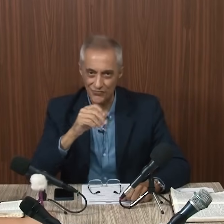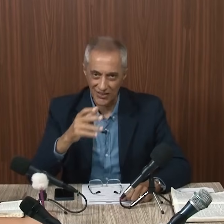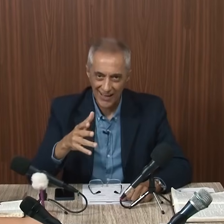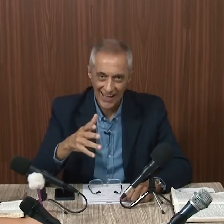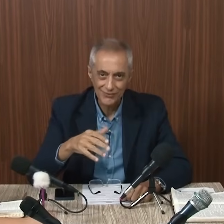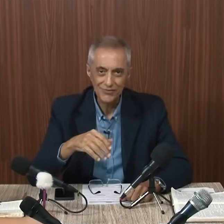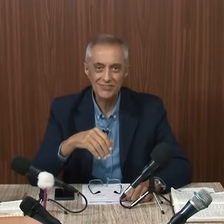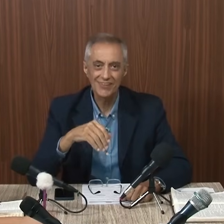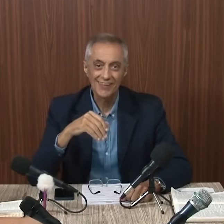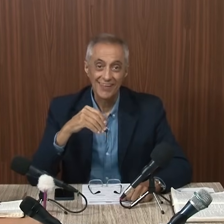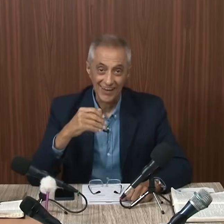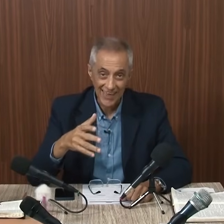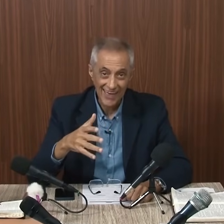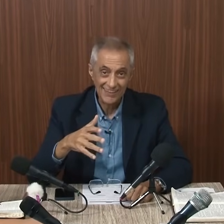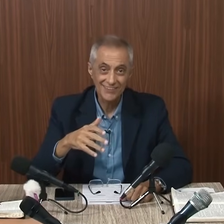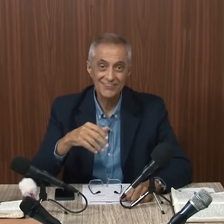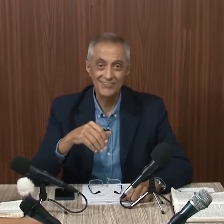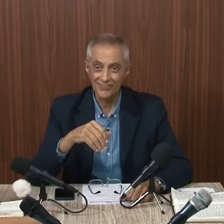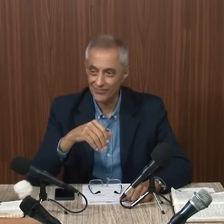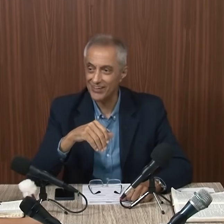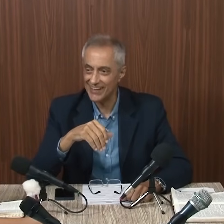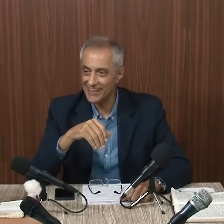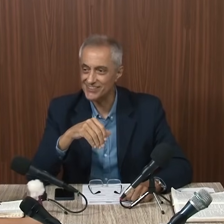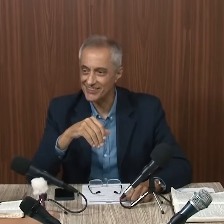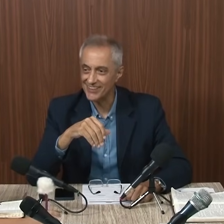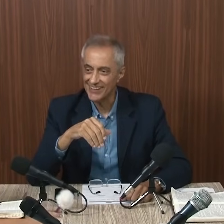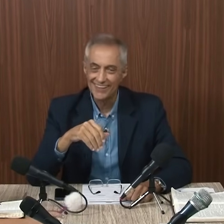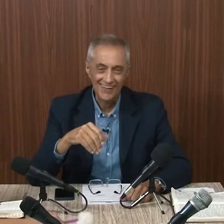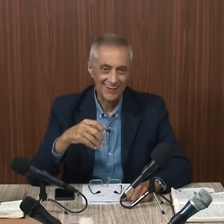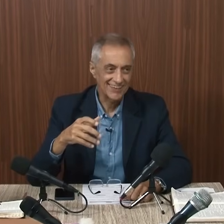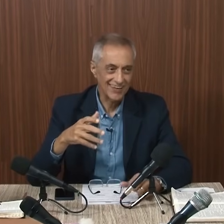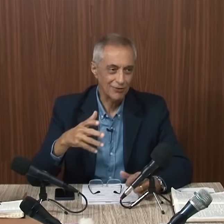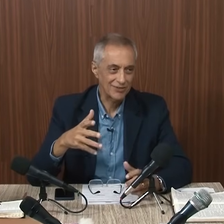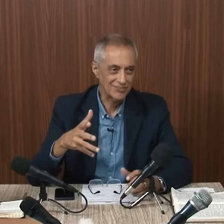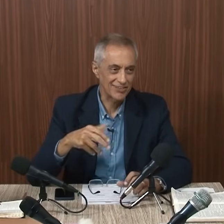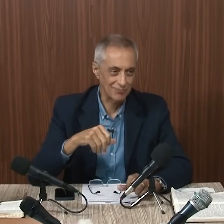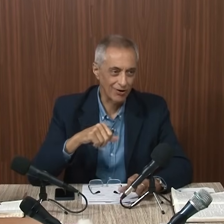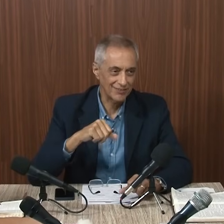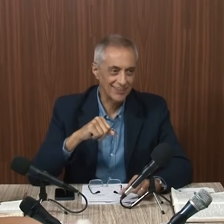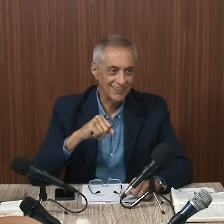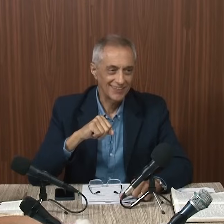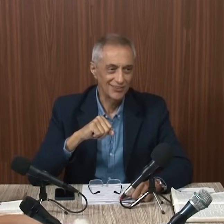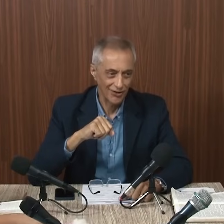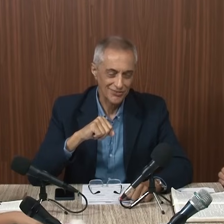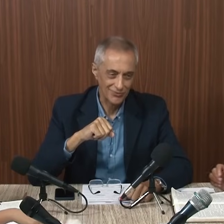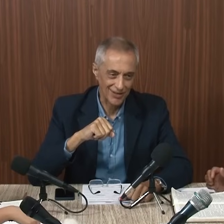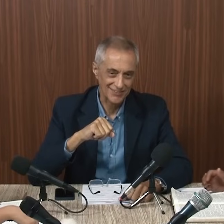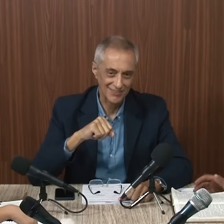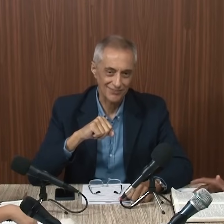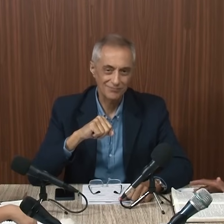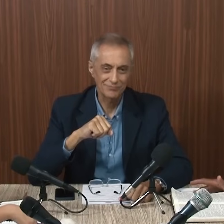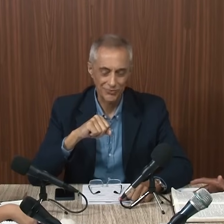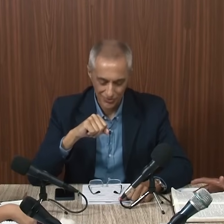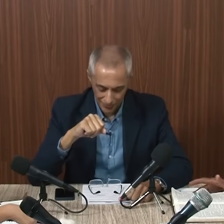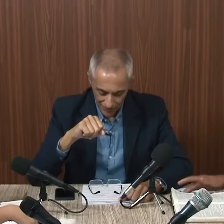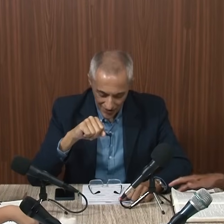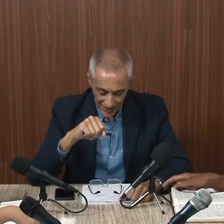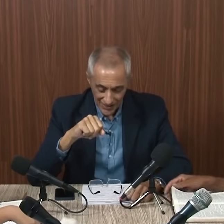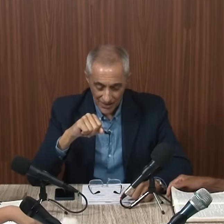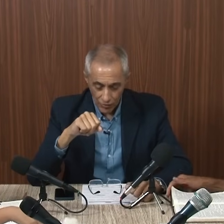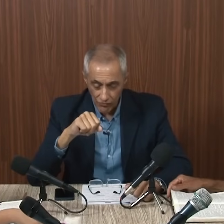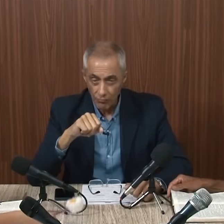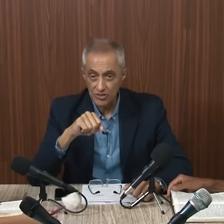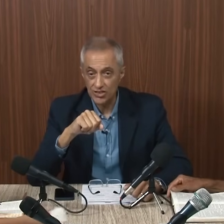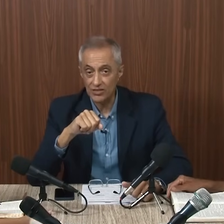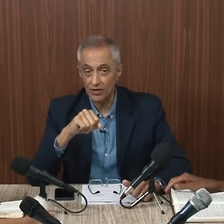Deus. Edificados, alegres, não é verdade? A alegria realmente transborda. Maravilhoso. Coração. Muito bom.